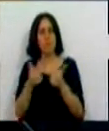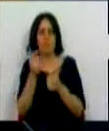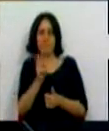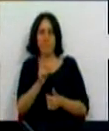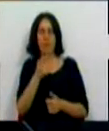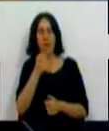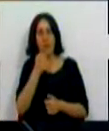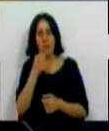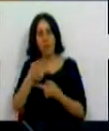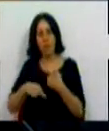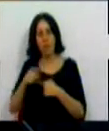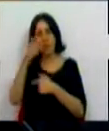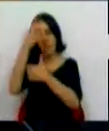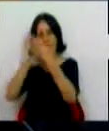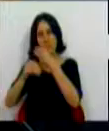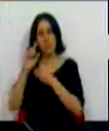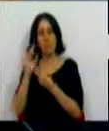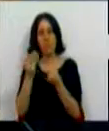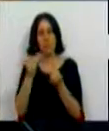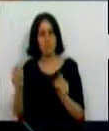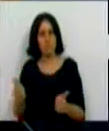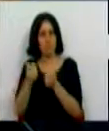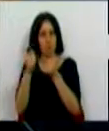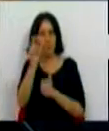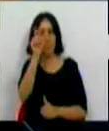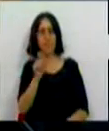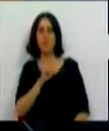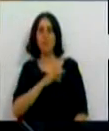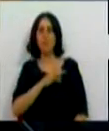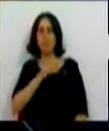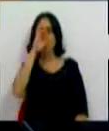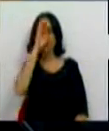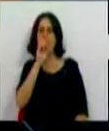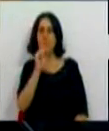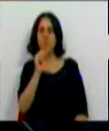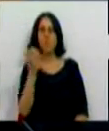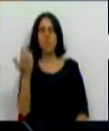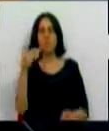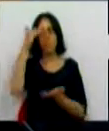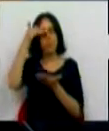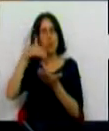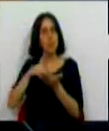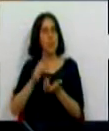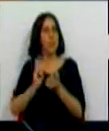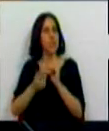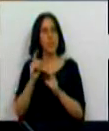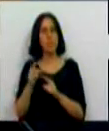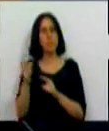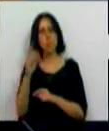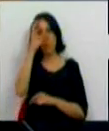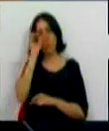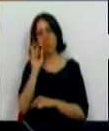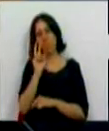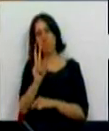preciso melhorar a qualidade das aprendizagens. Senhor Ministro, que interpretação faz o Governo destes resultados no contexto do